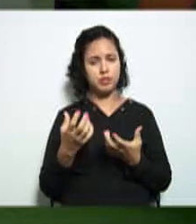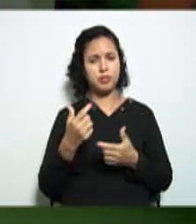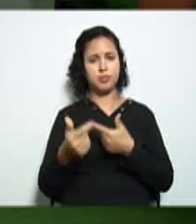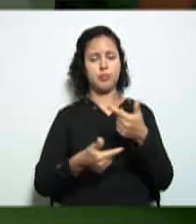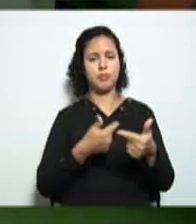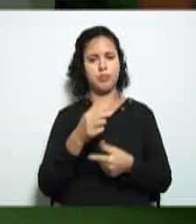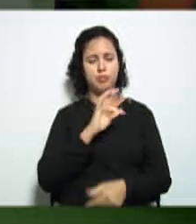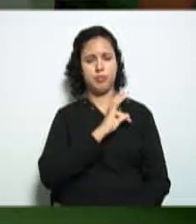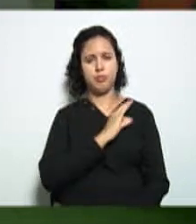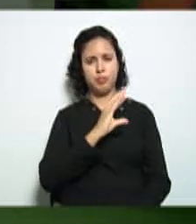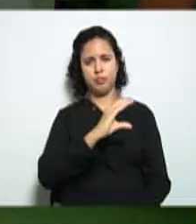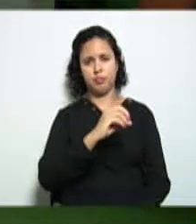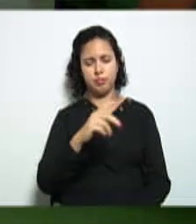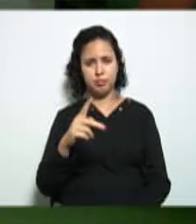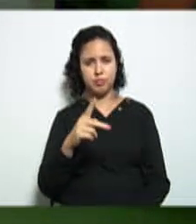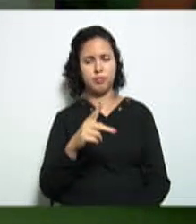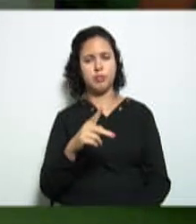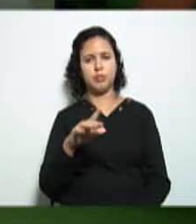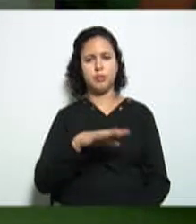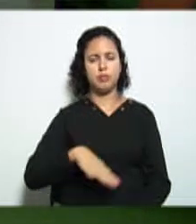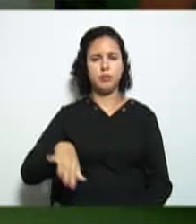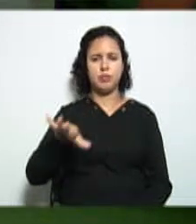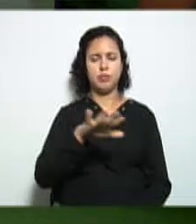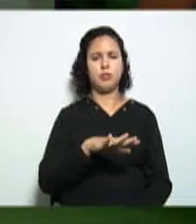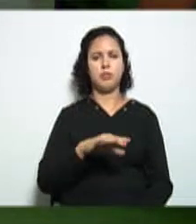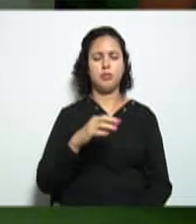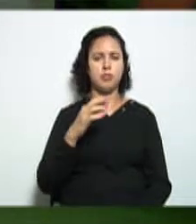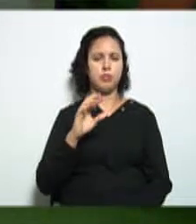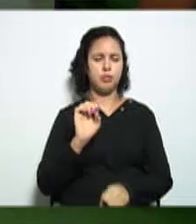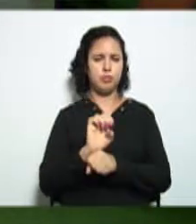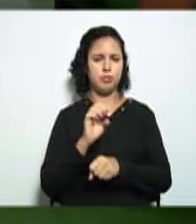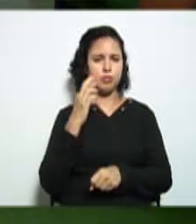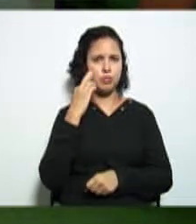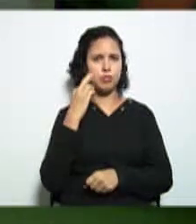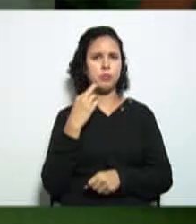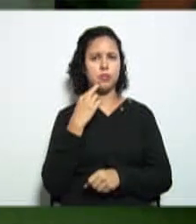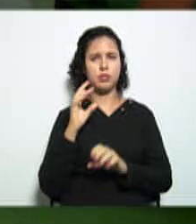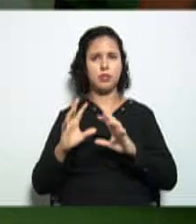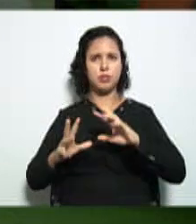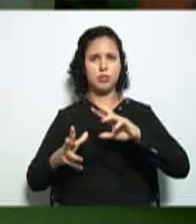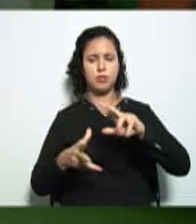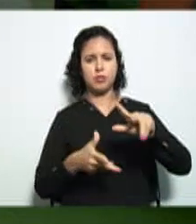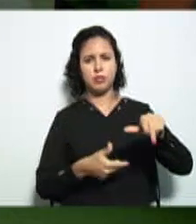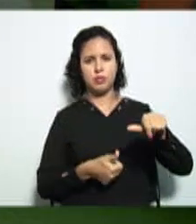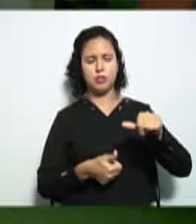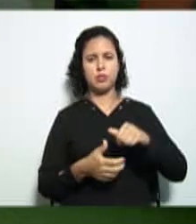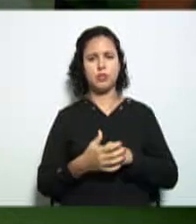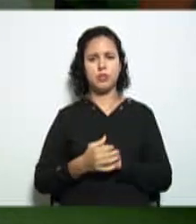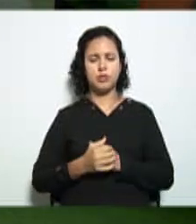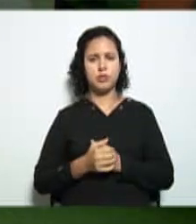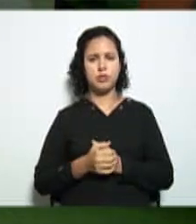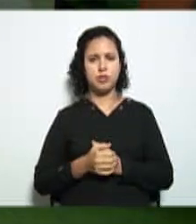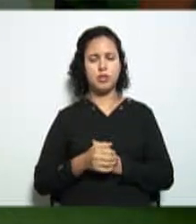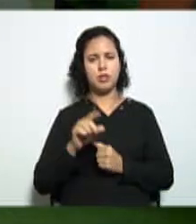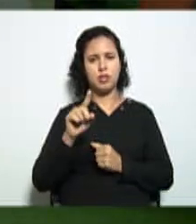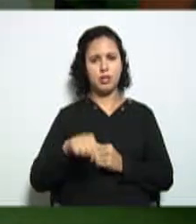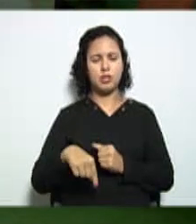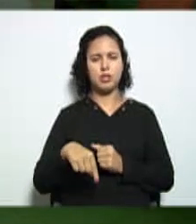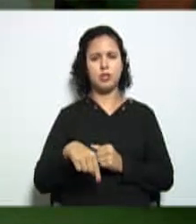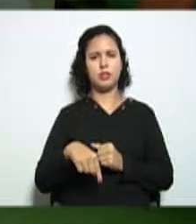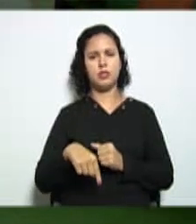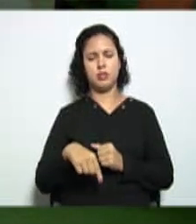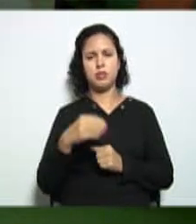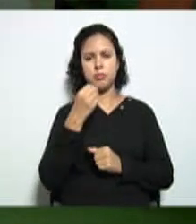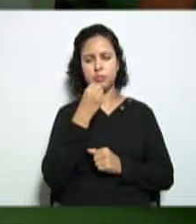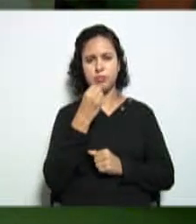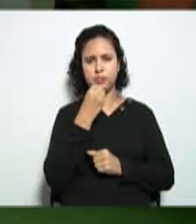como técnico em cooperativismo, na sua região, no estado de Rondônia, talvez no mundo, quem sabe, essa é a sua